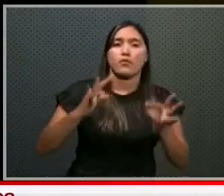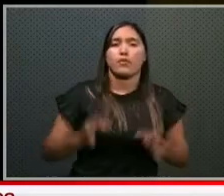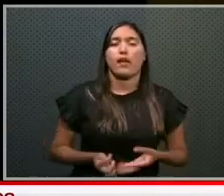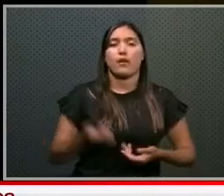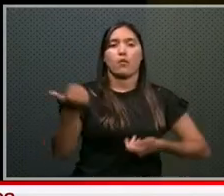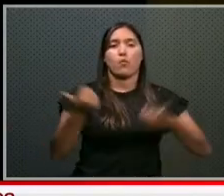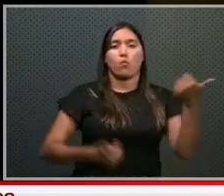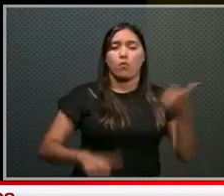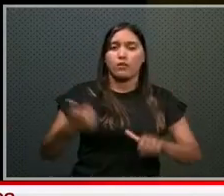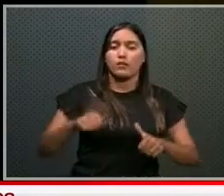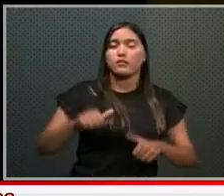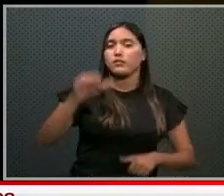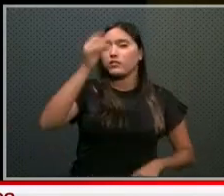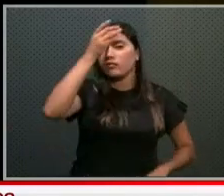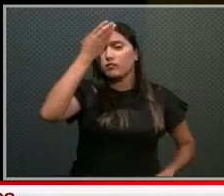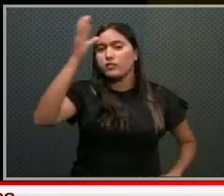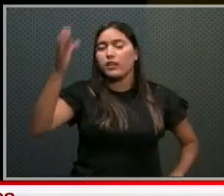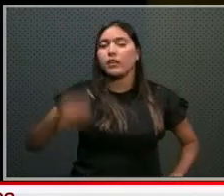ciência